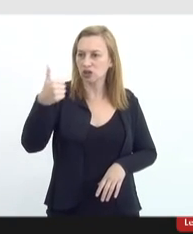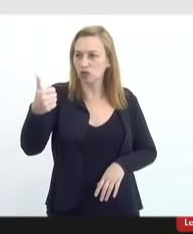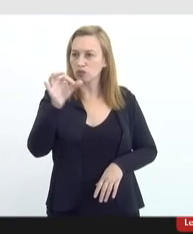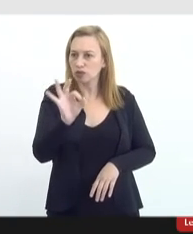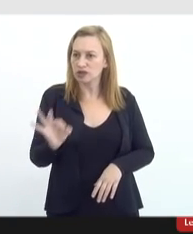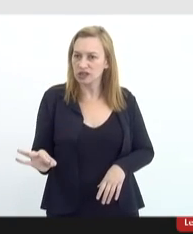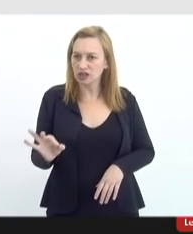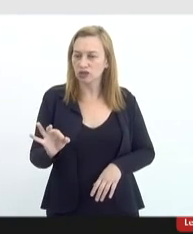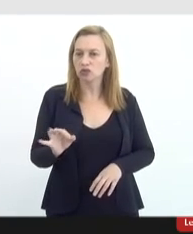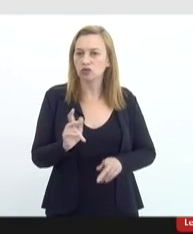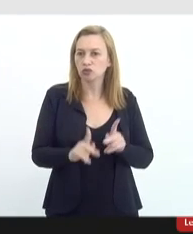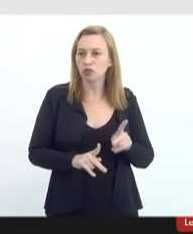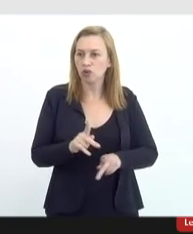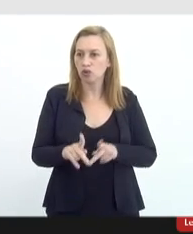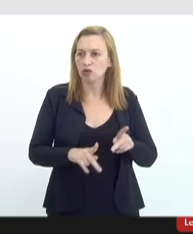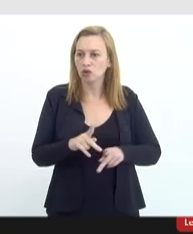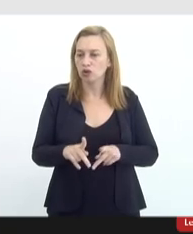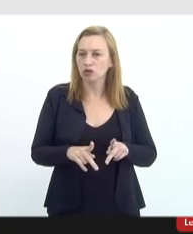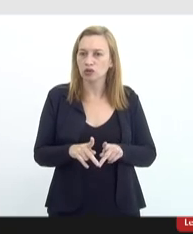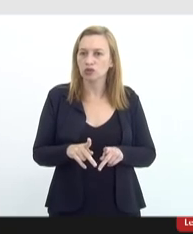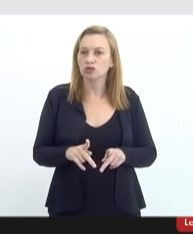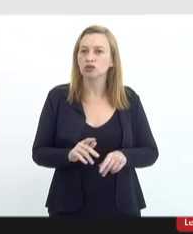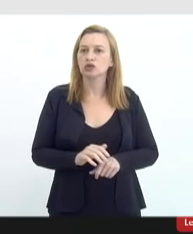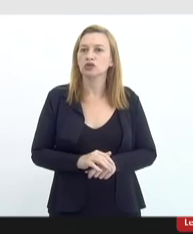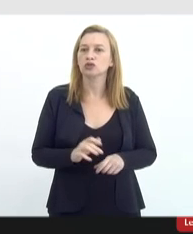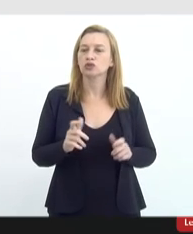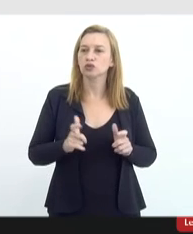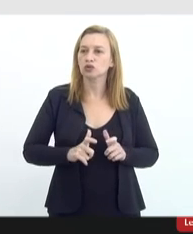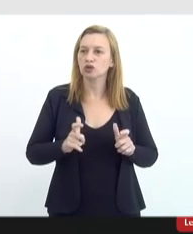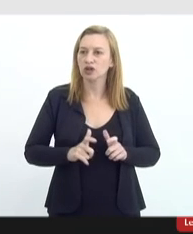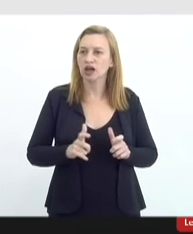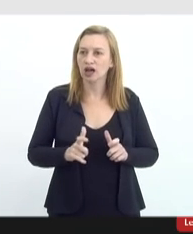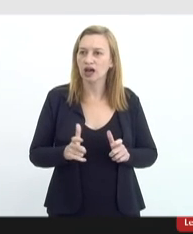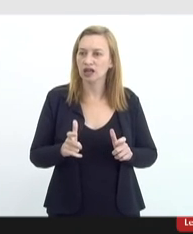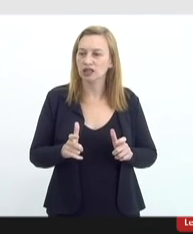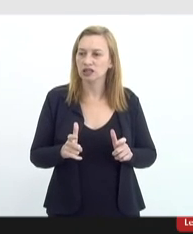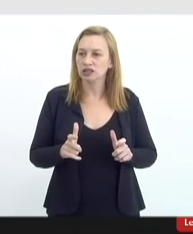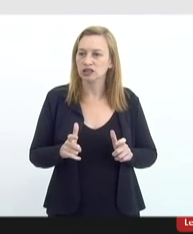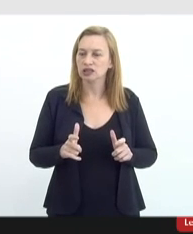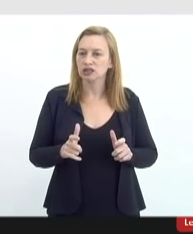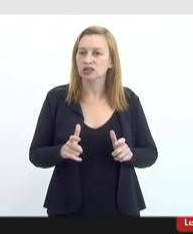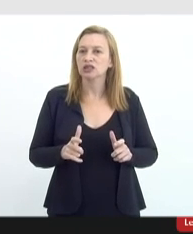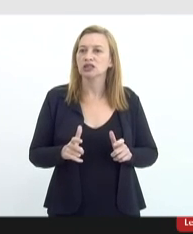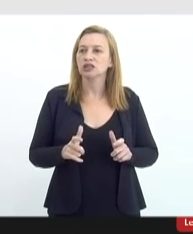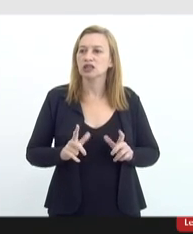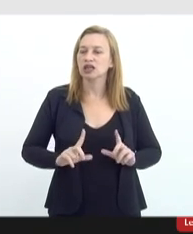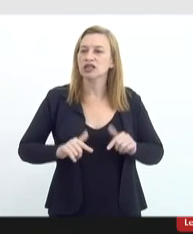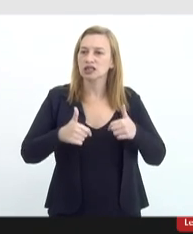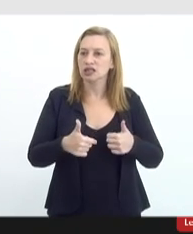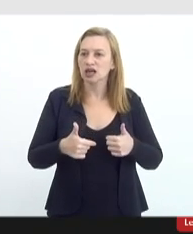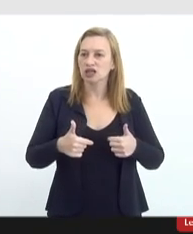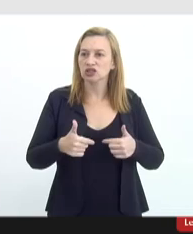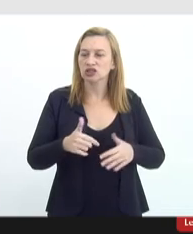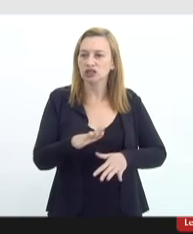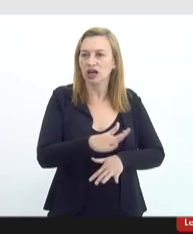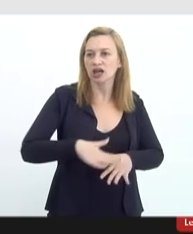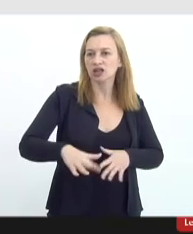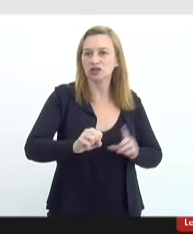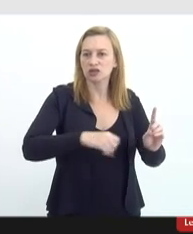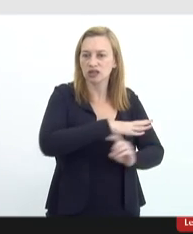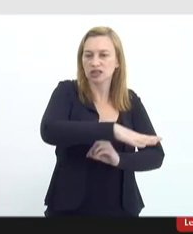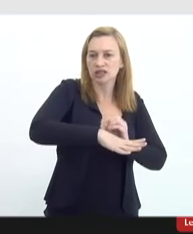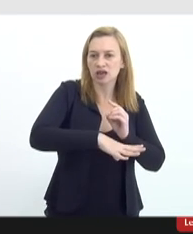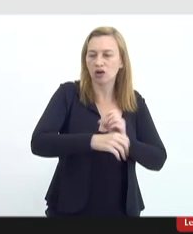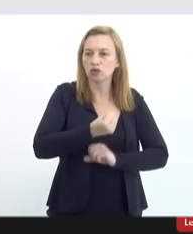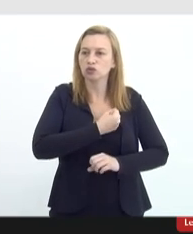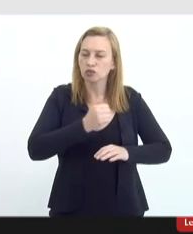da população, o espaço que eles ocupam em termos das dinâmicas sociais é muito maior do que isso.